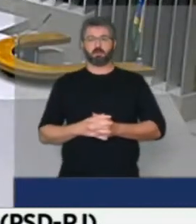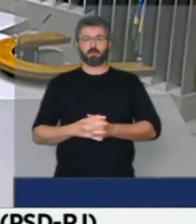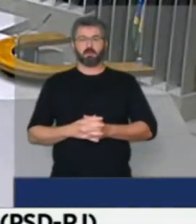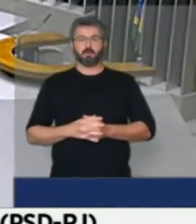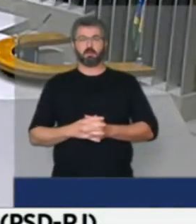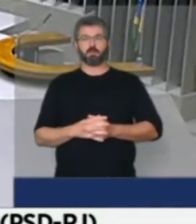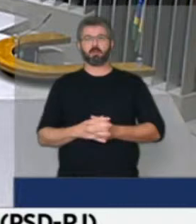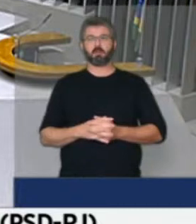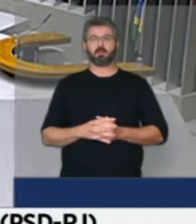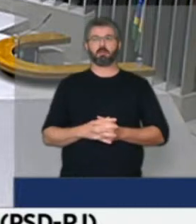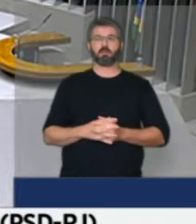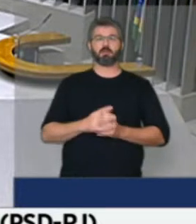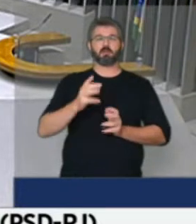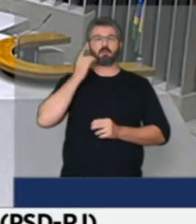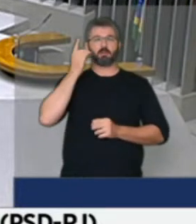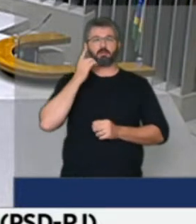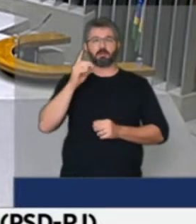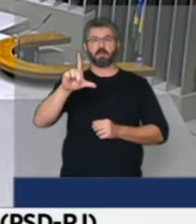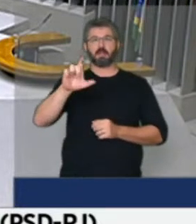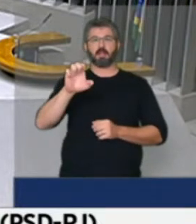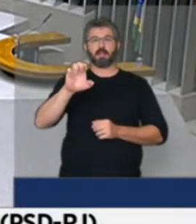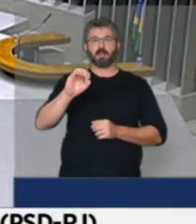Para encaminhar, deputado Léo Mota.